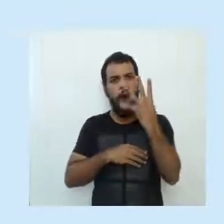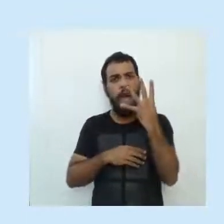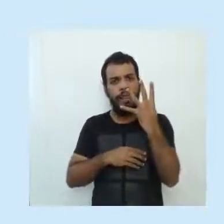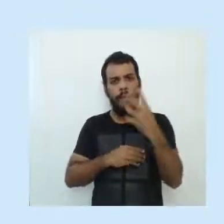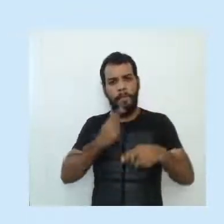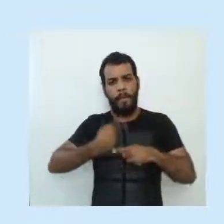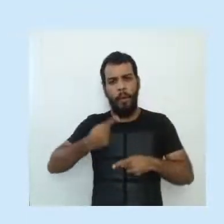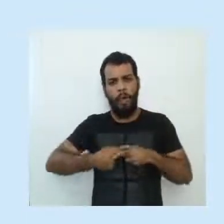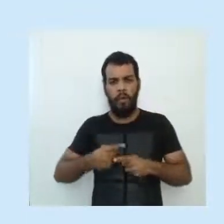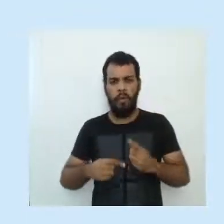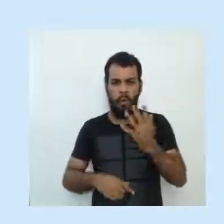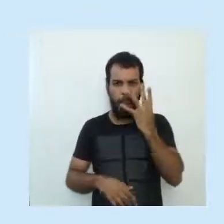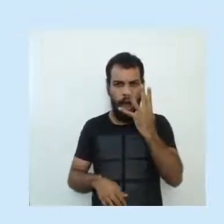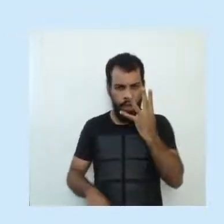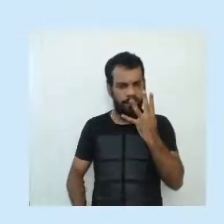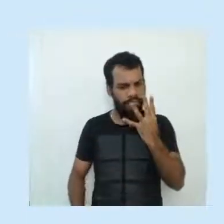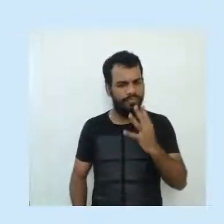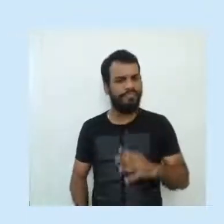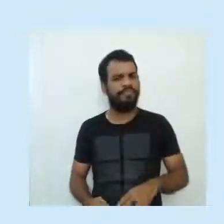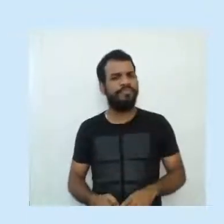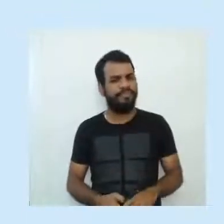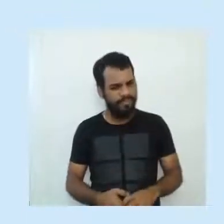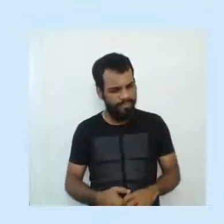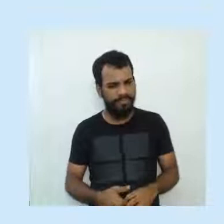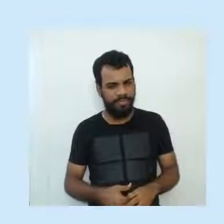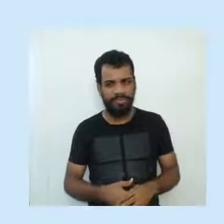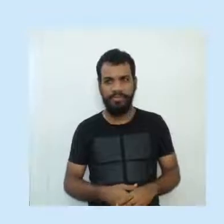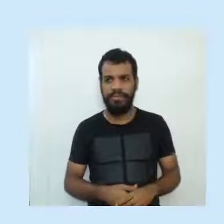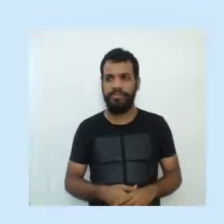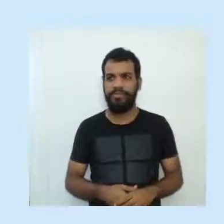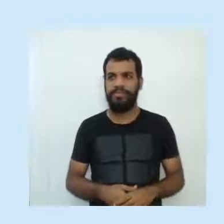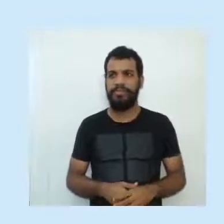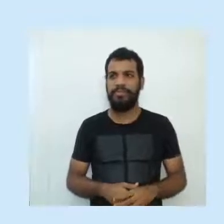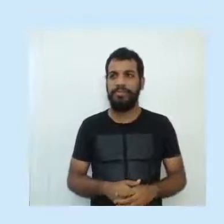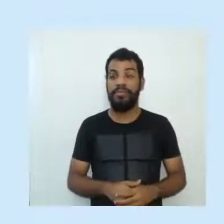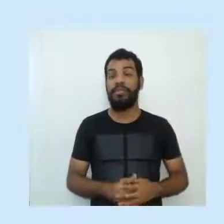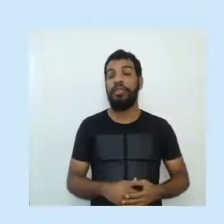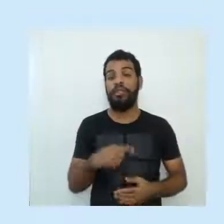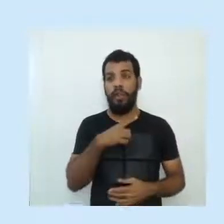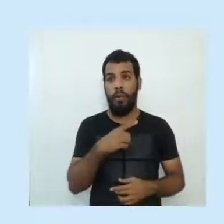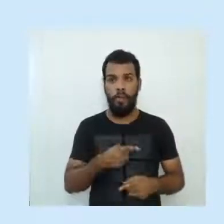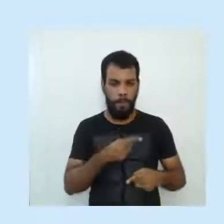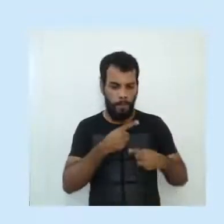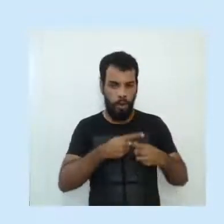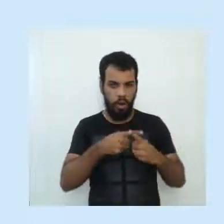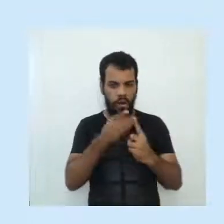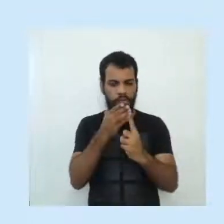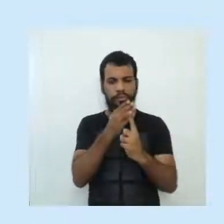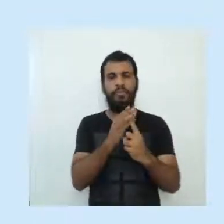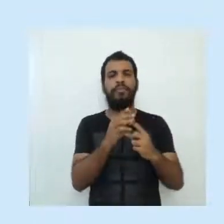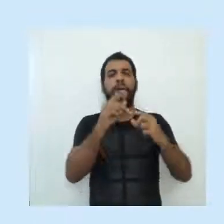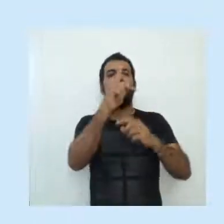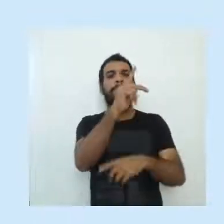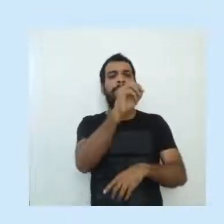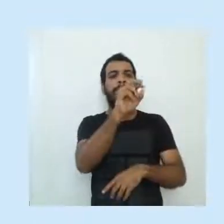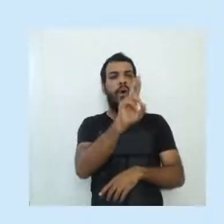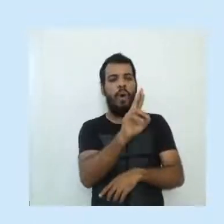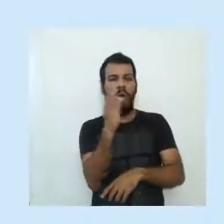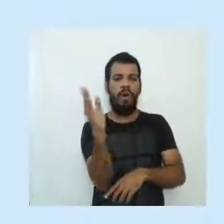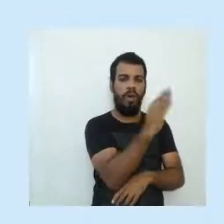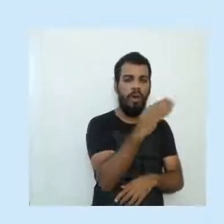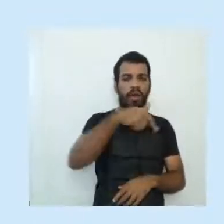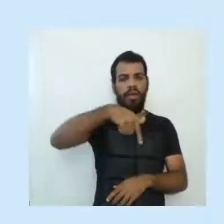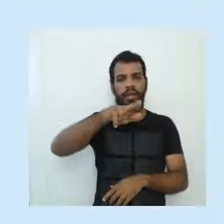obviamente, que temos 4 porquês na língua portuguesa. A gente vai ter o porquê separado sem acento, a gente vai ter